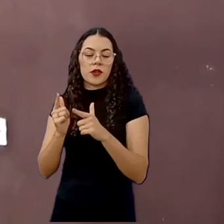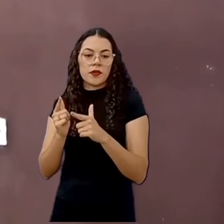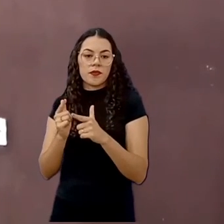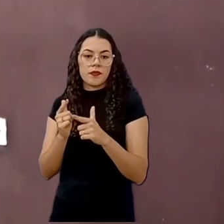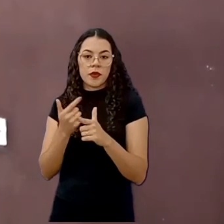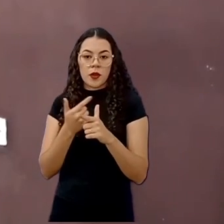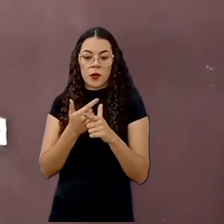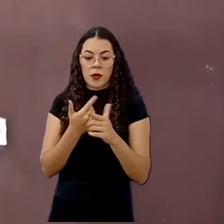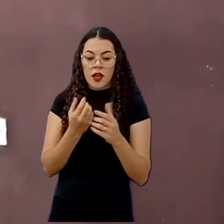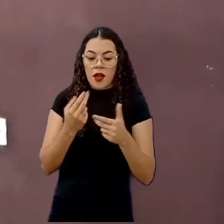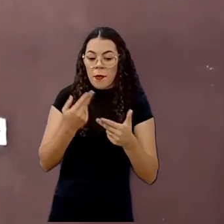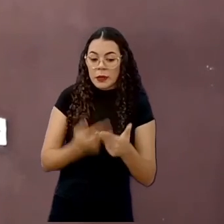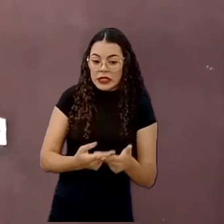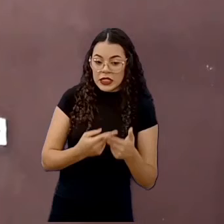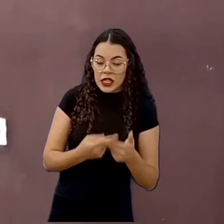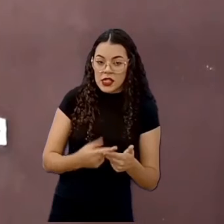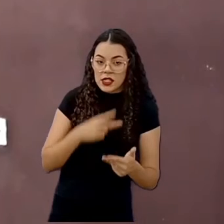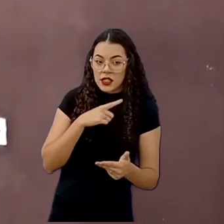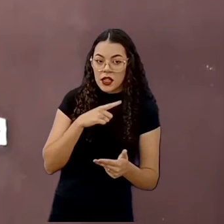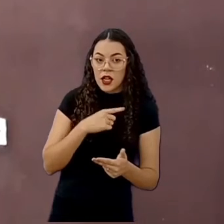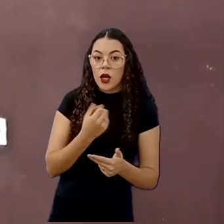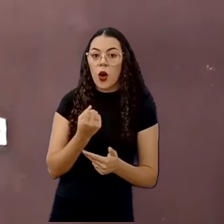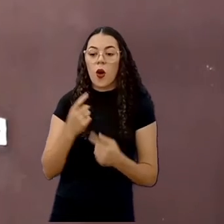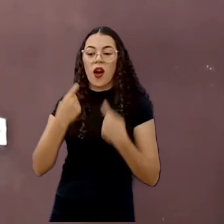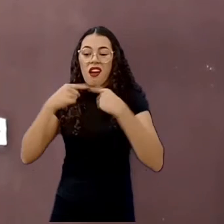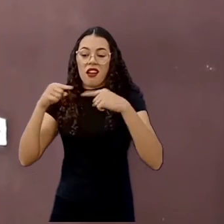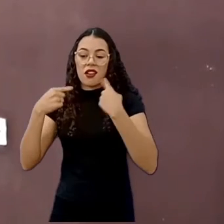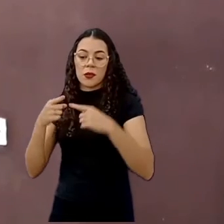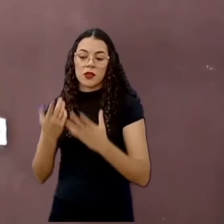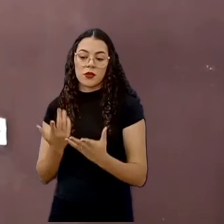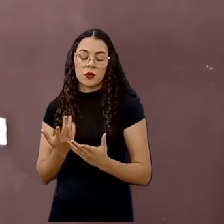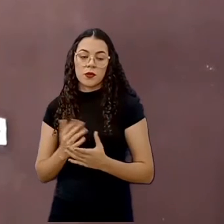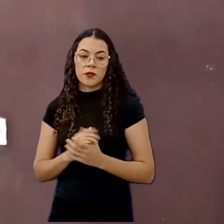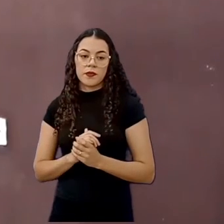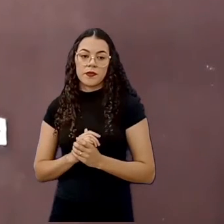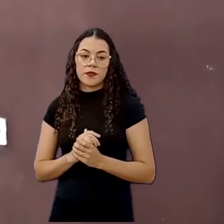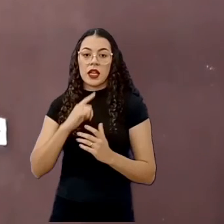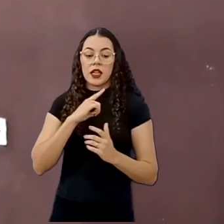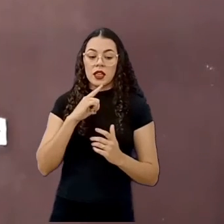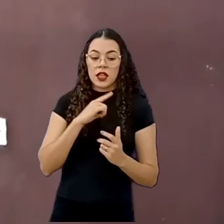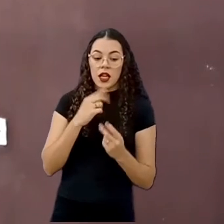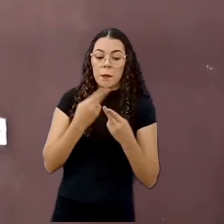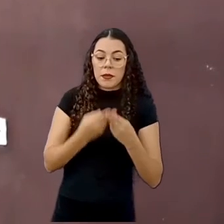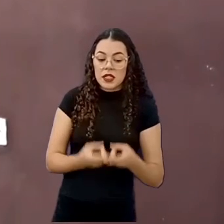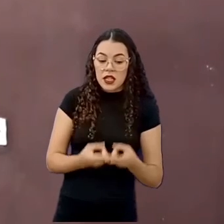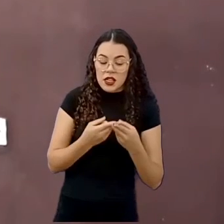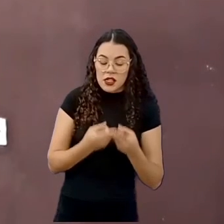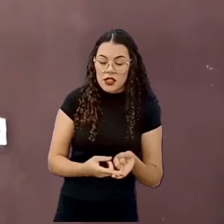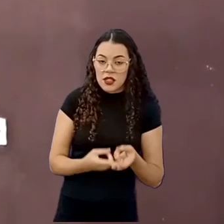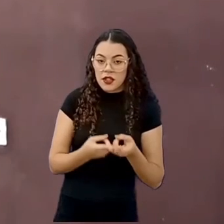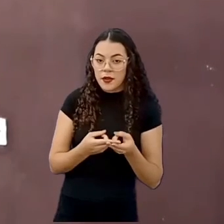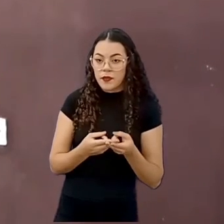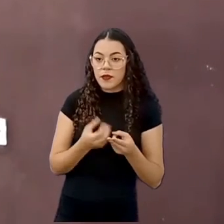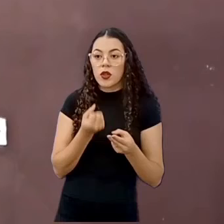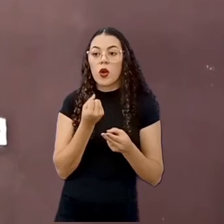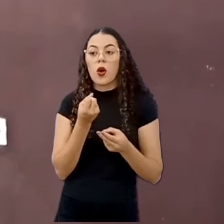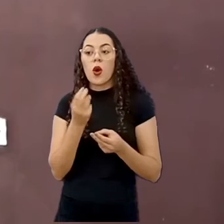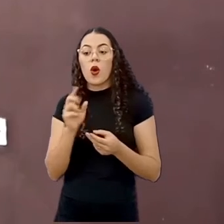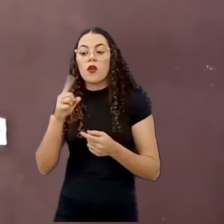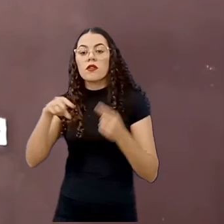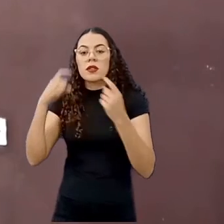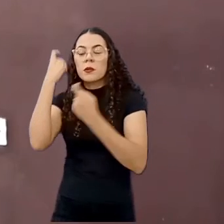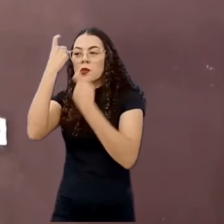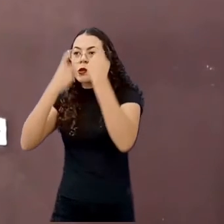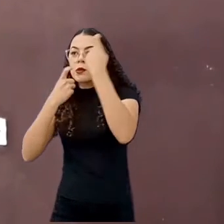com paciência ou você tem murmurado? Você tem passado com paciência ou você tem se